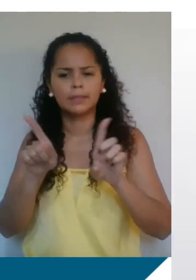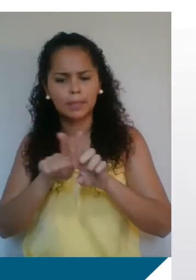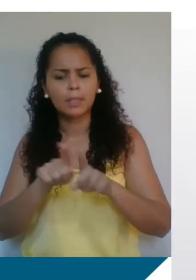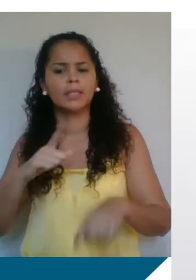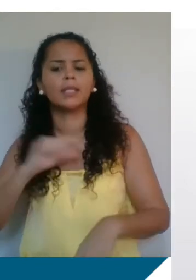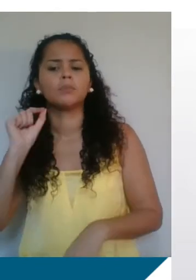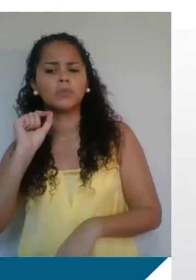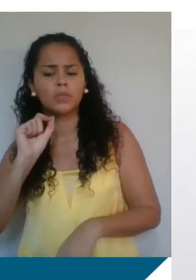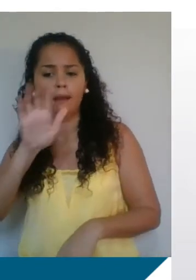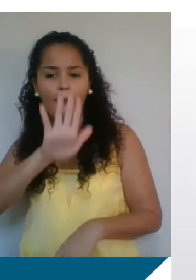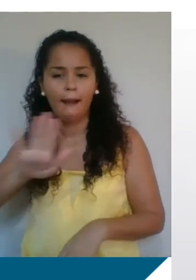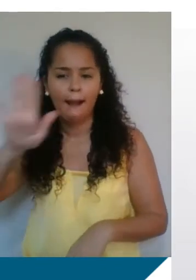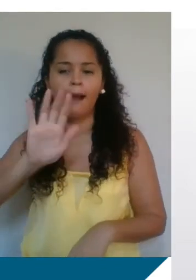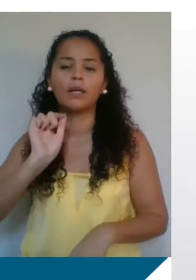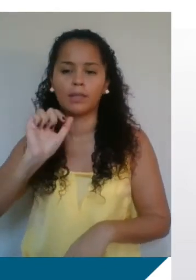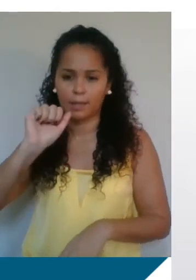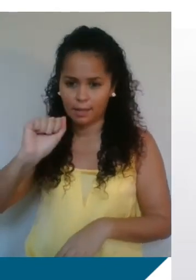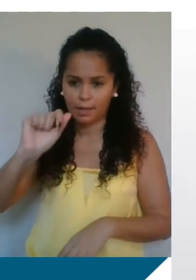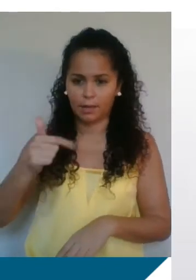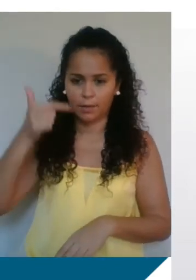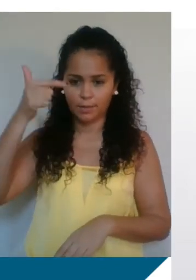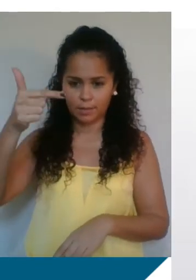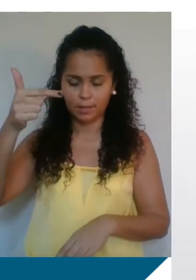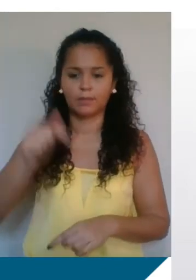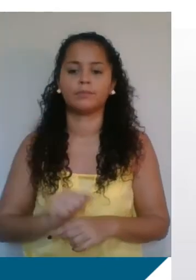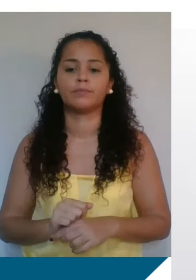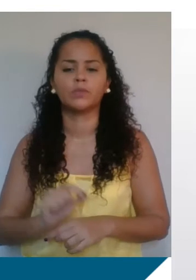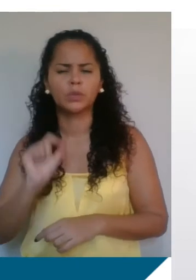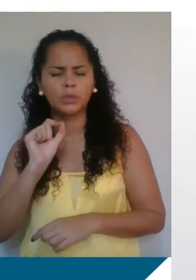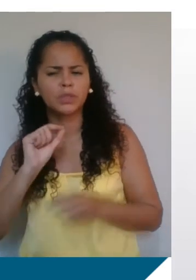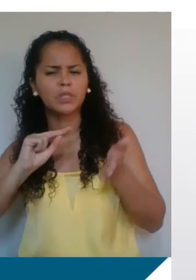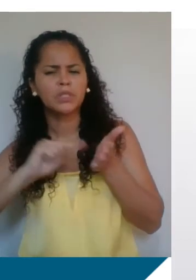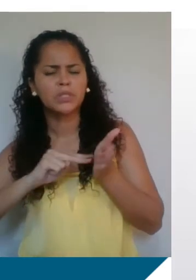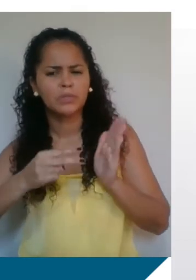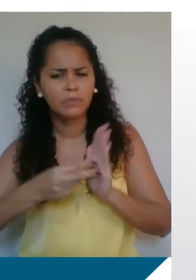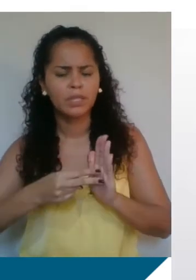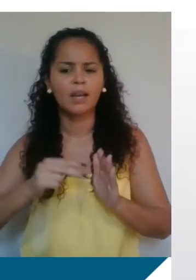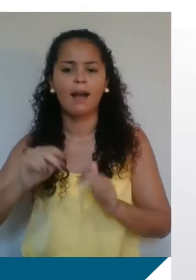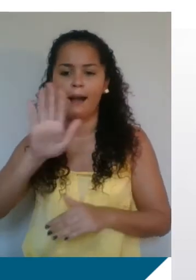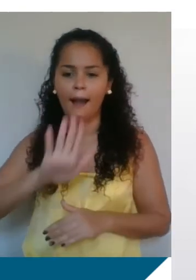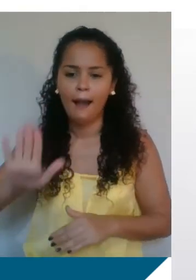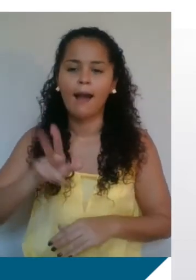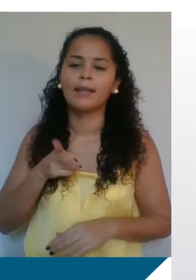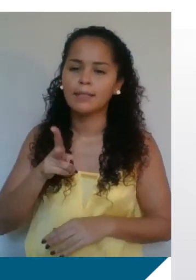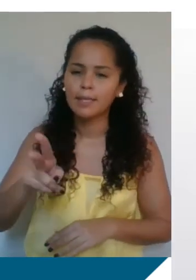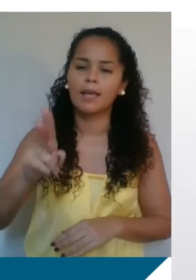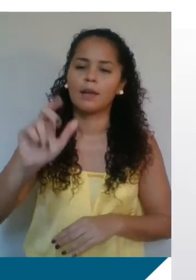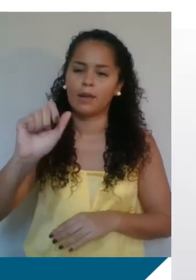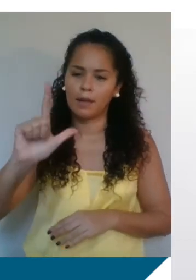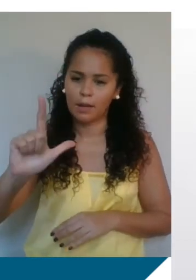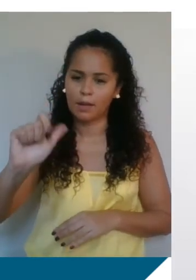vai ser Azinho ao quadrado. Isto é, a área do quadrado é sempre o lado elevado ao quadrado.